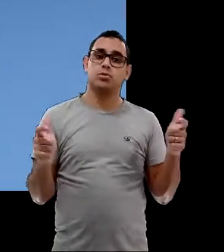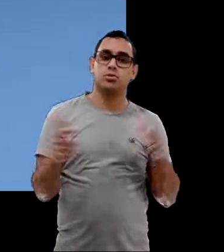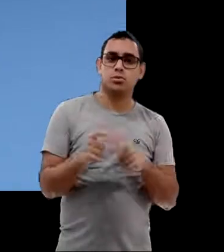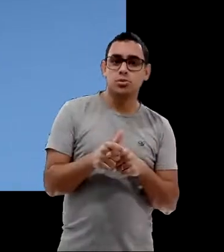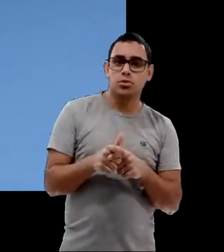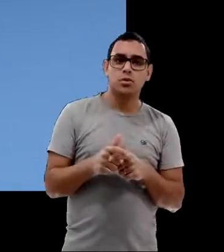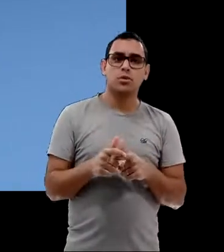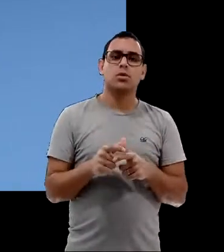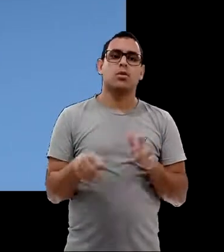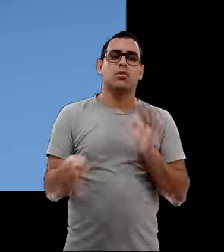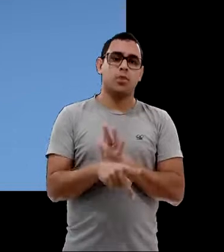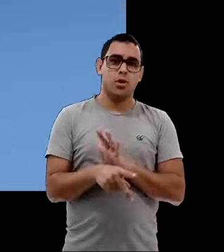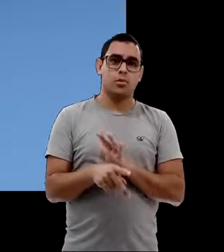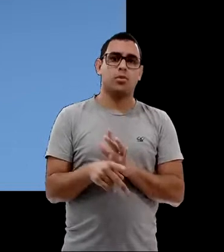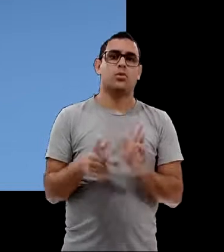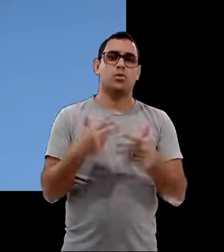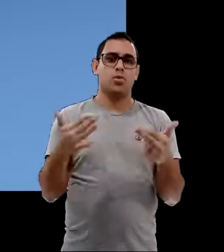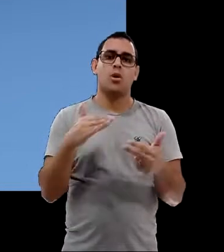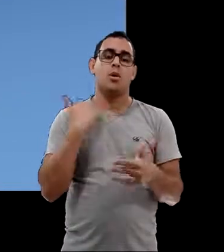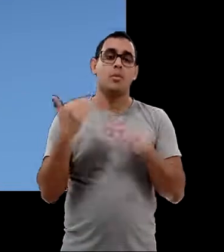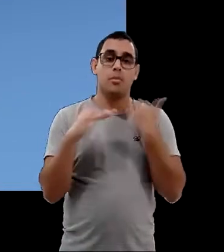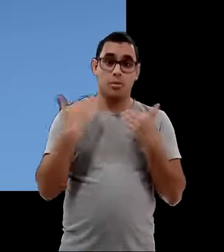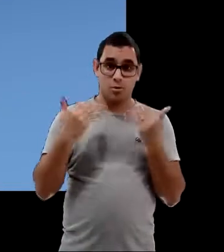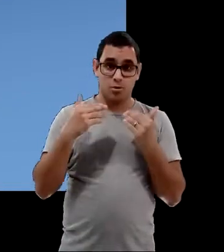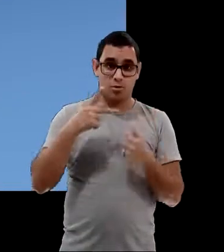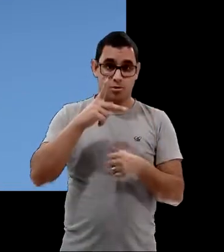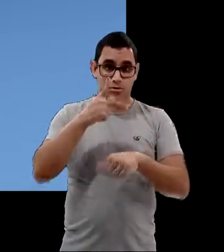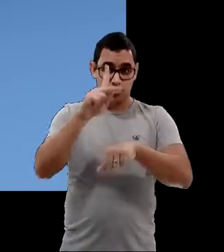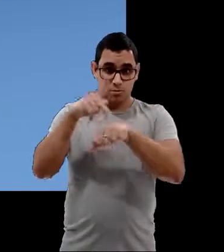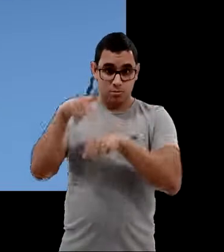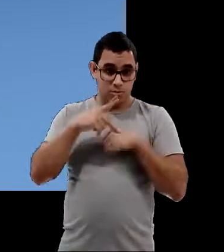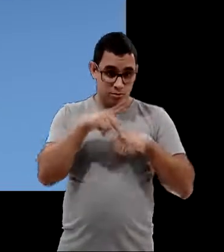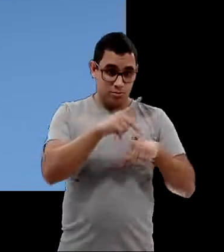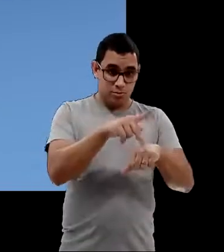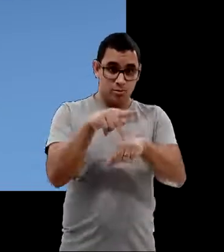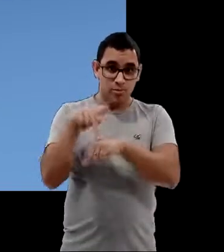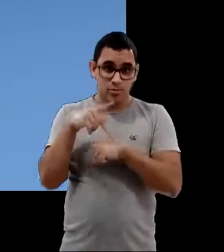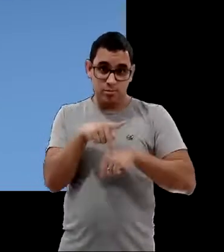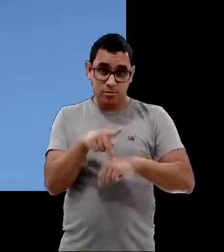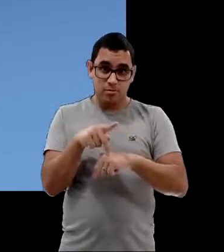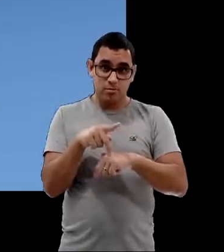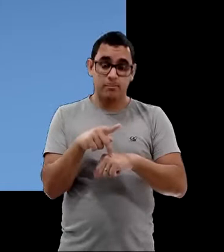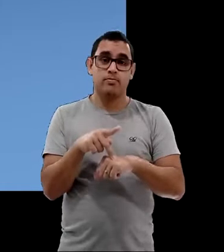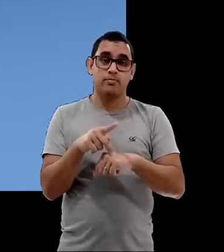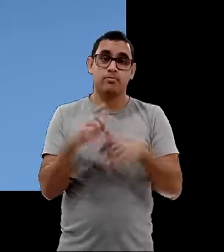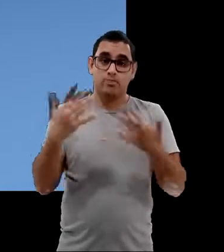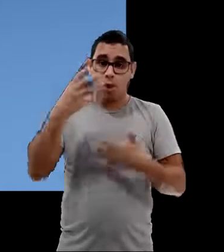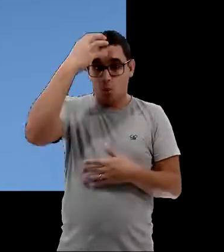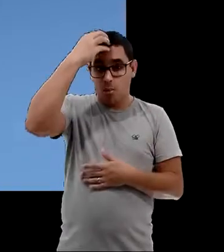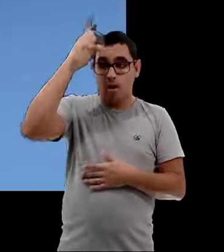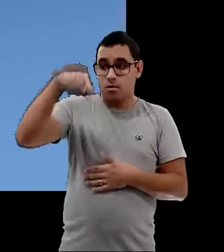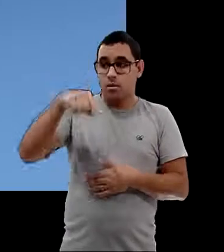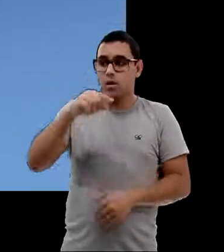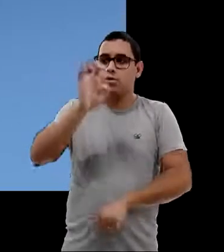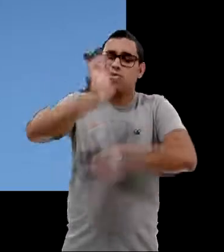um declínio das mortes pela pandemia, então